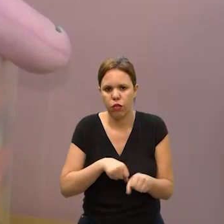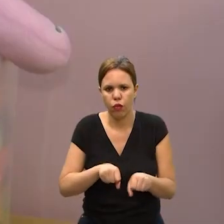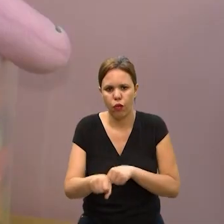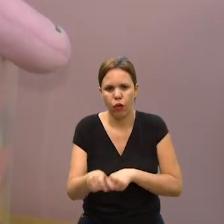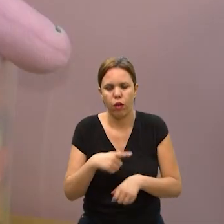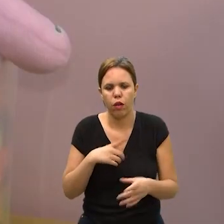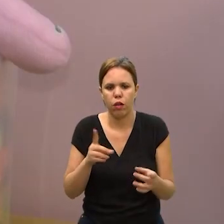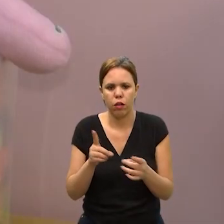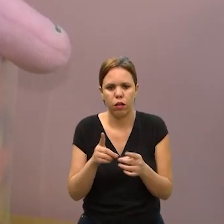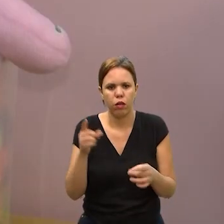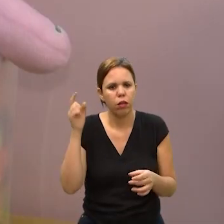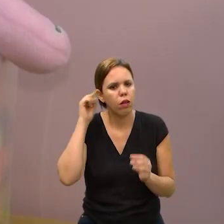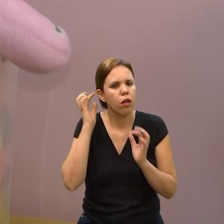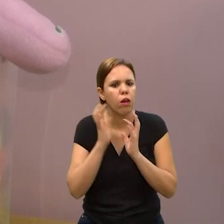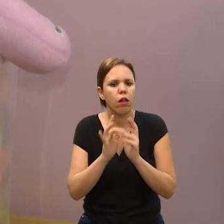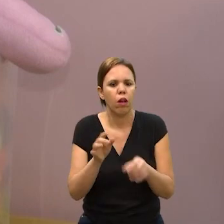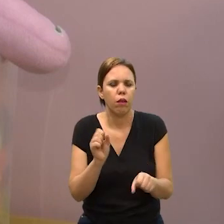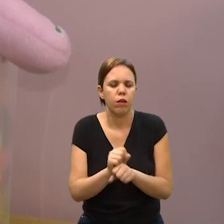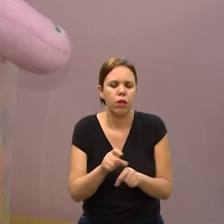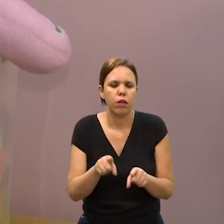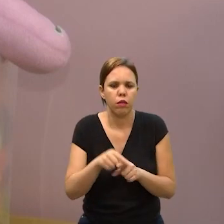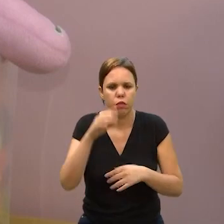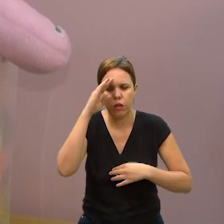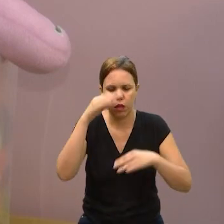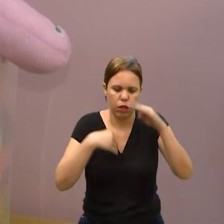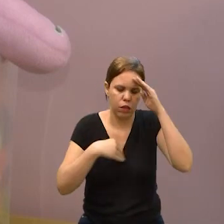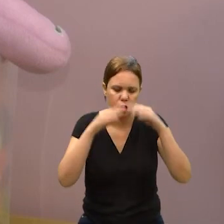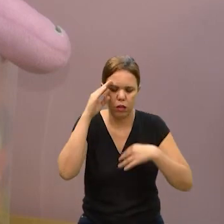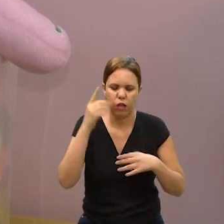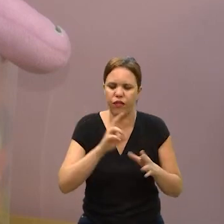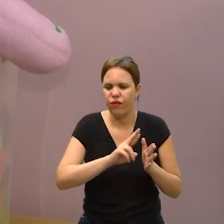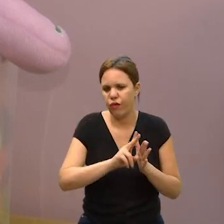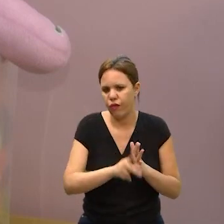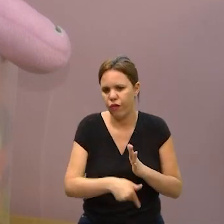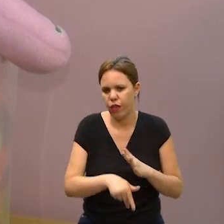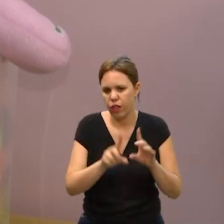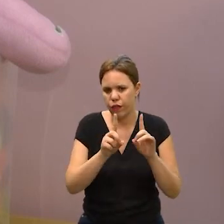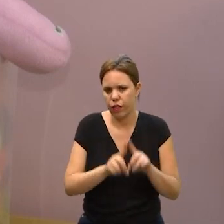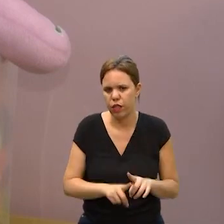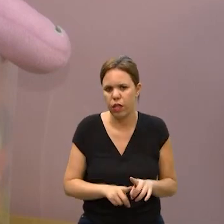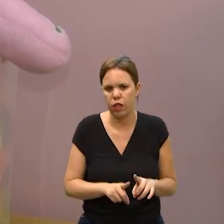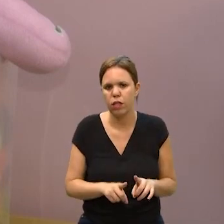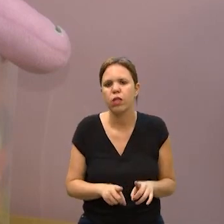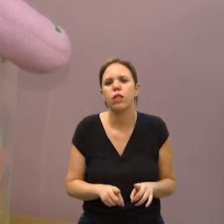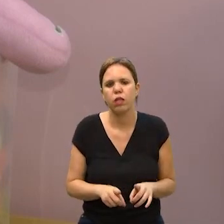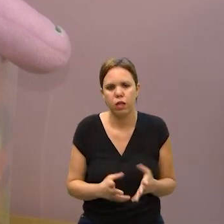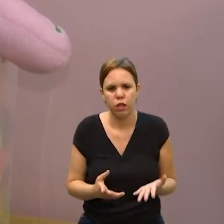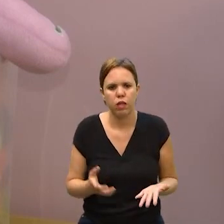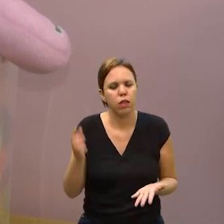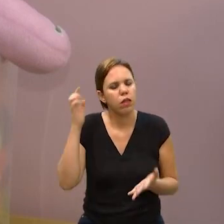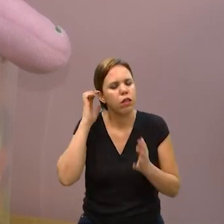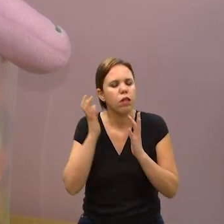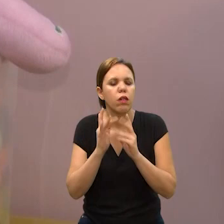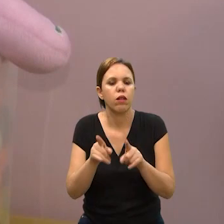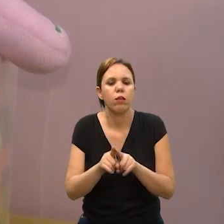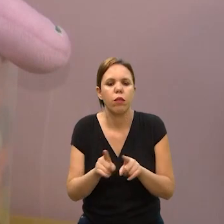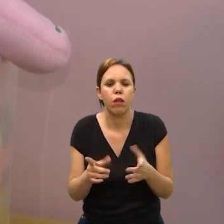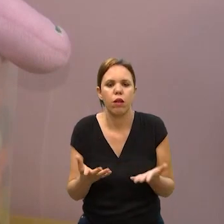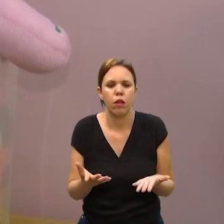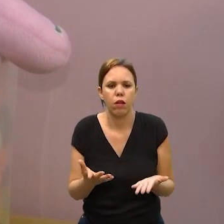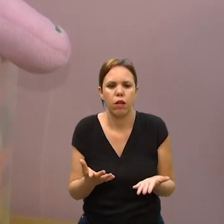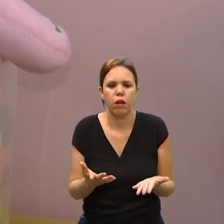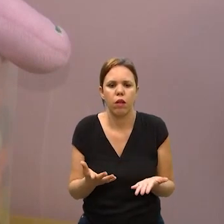atendo crianças com paralisia cerebral e outras deficiências, né, neurológicas. Dentro da